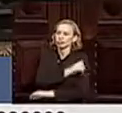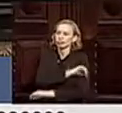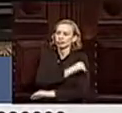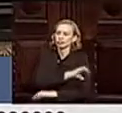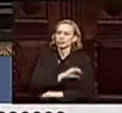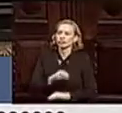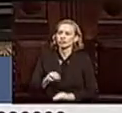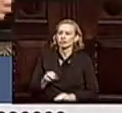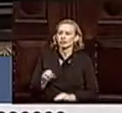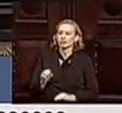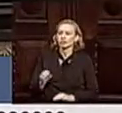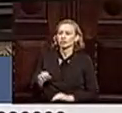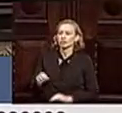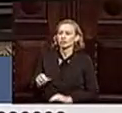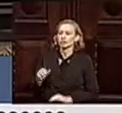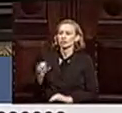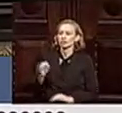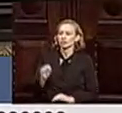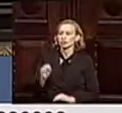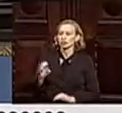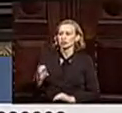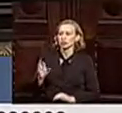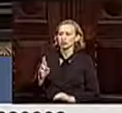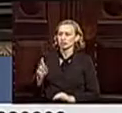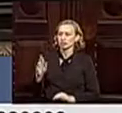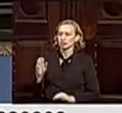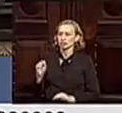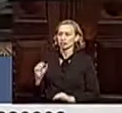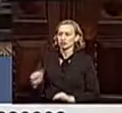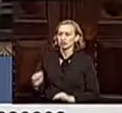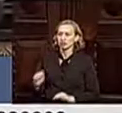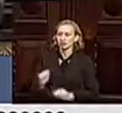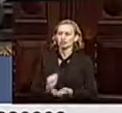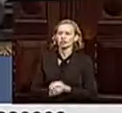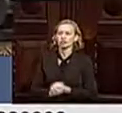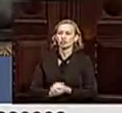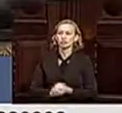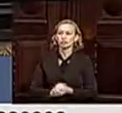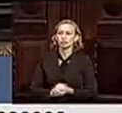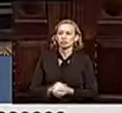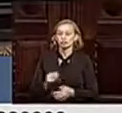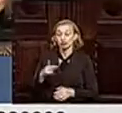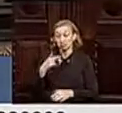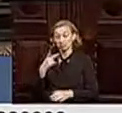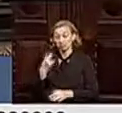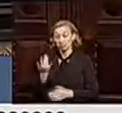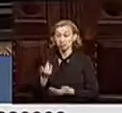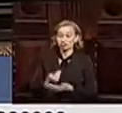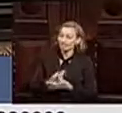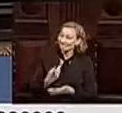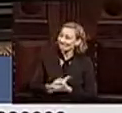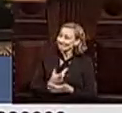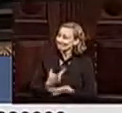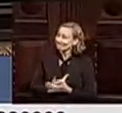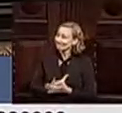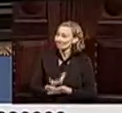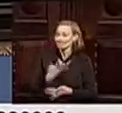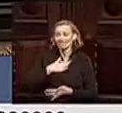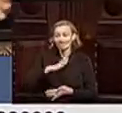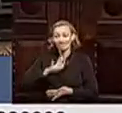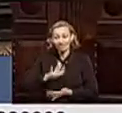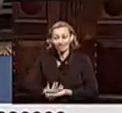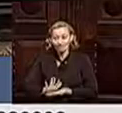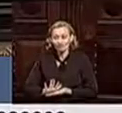desqualificou por completo o debate racial no Brasil, tratou de maneira absurdamente desrespeitosa